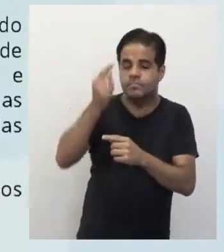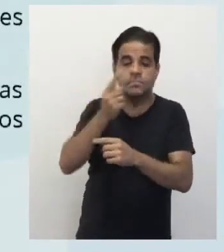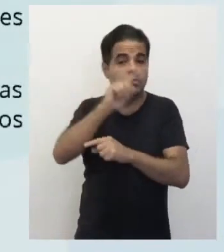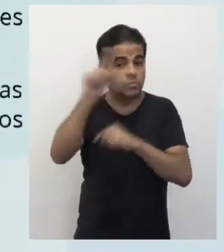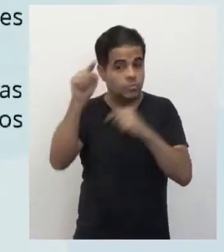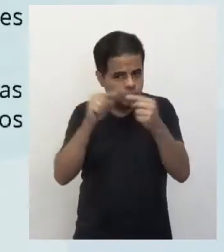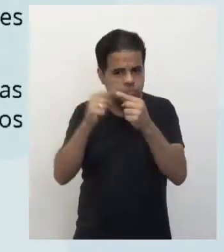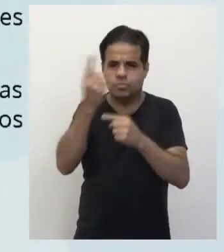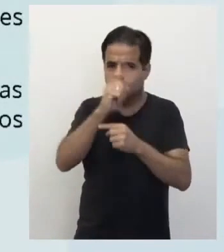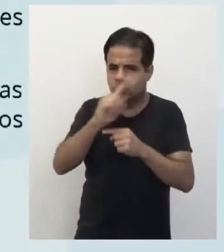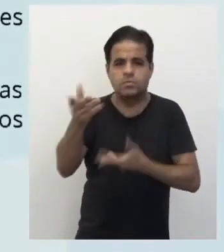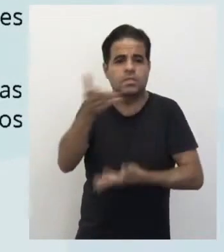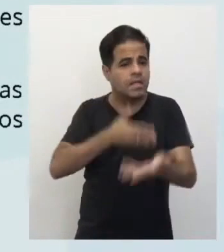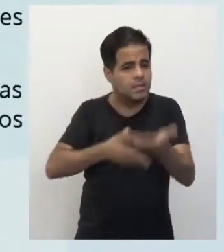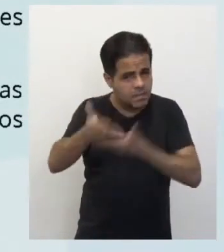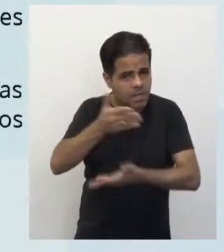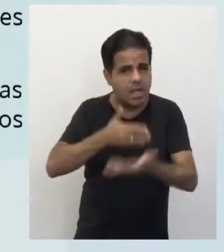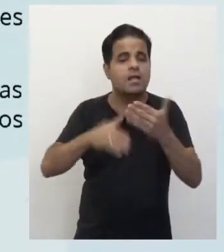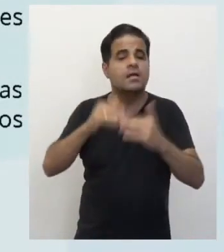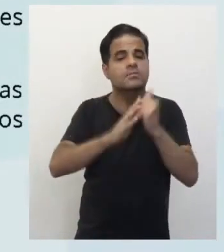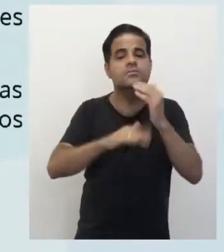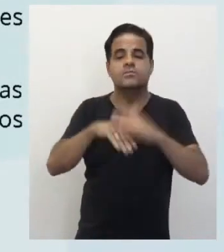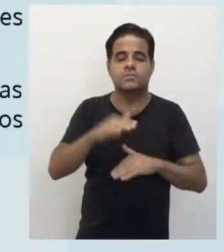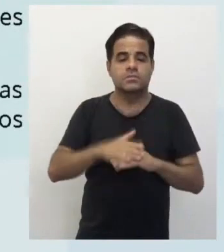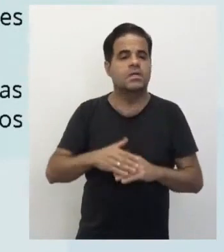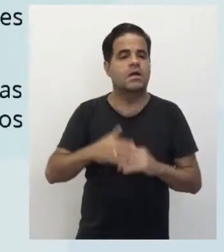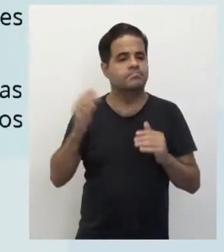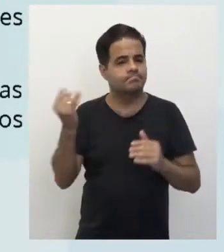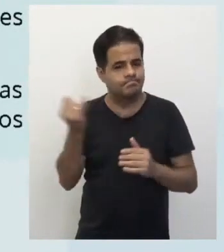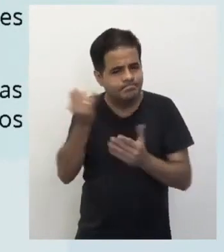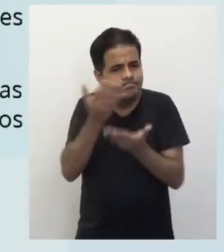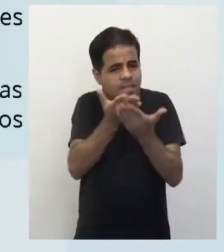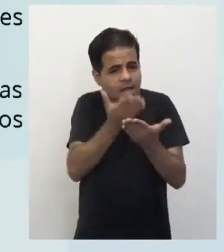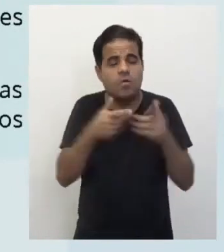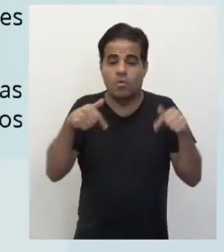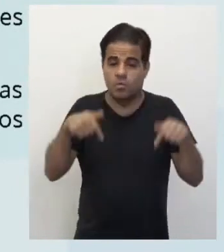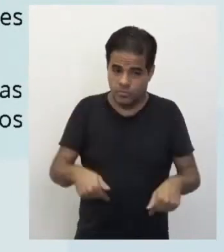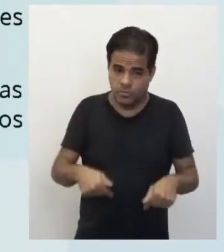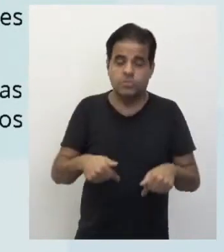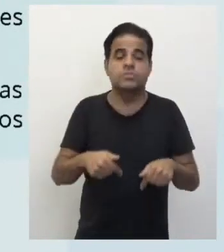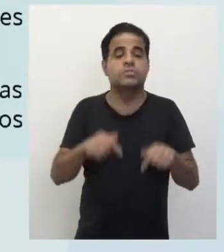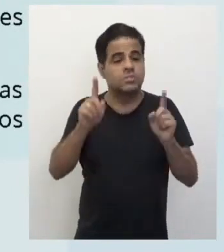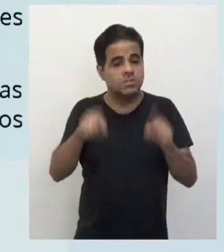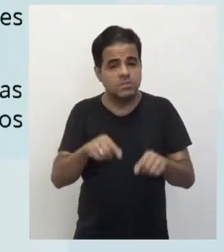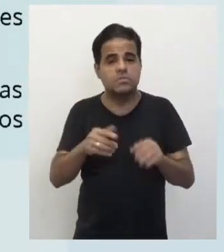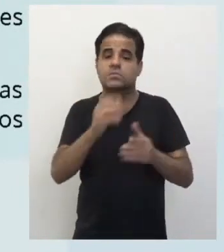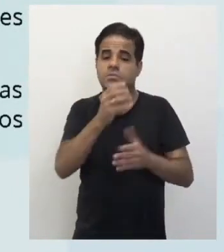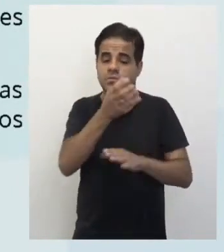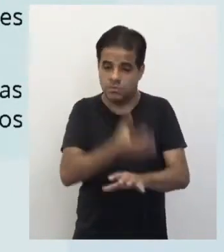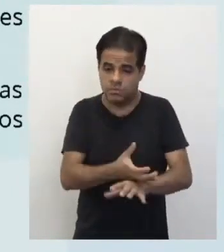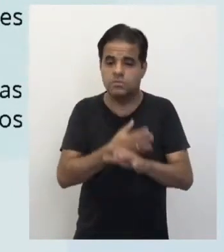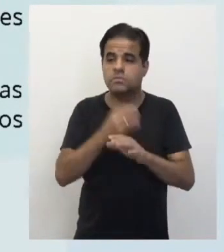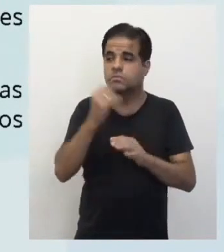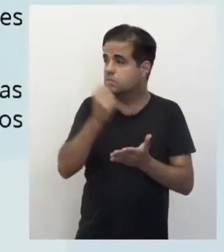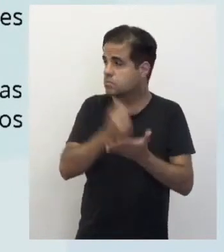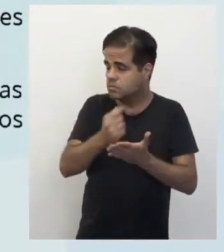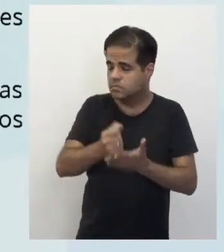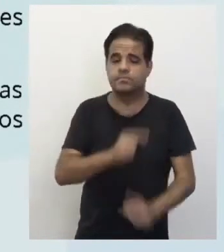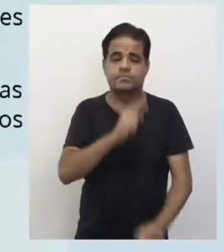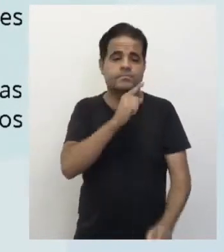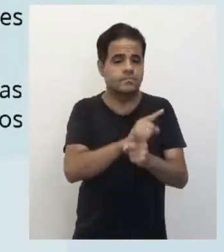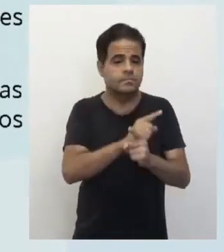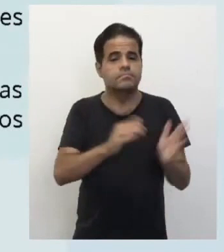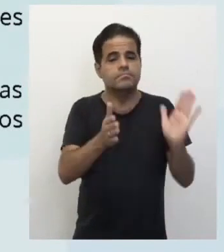objetivo totalmente relacionado com a habilidade essencial da nossa aula, a habilidade do currículo oficial.